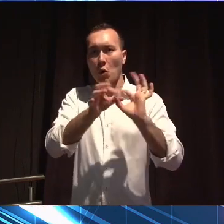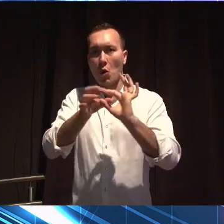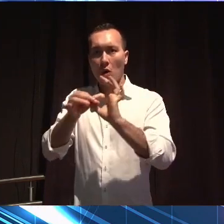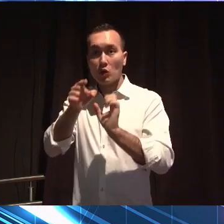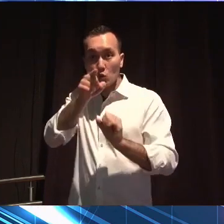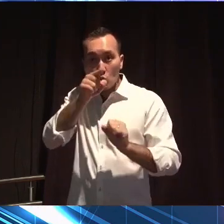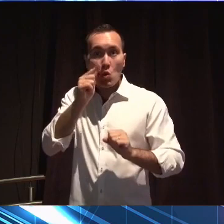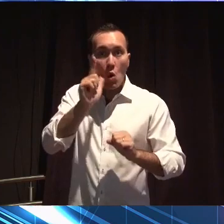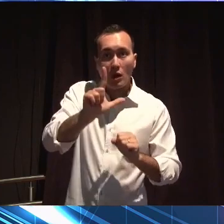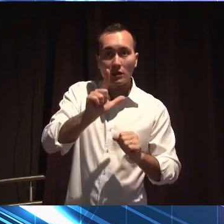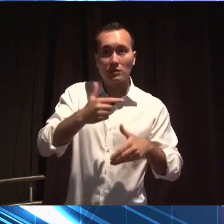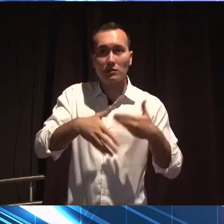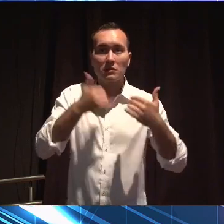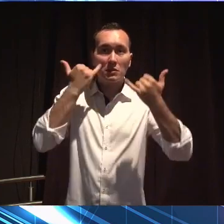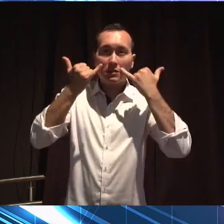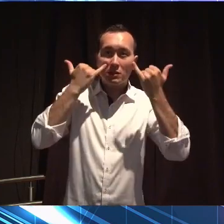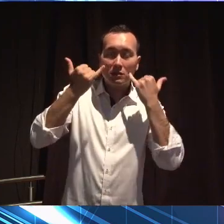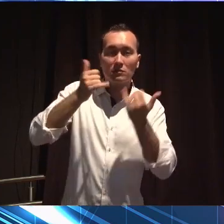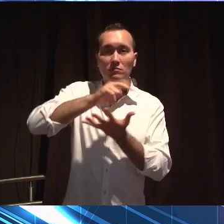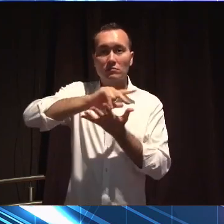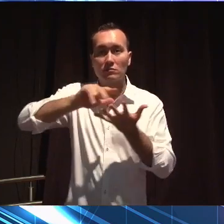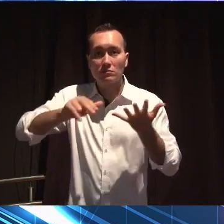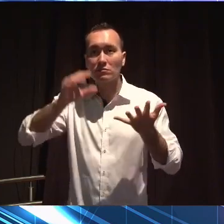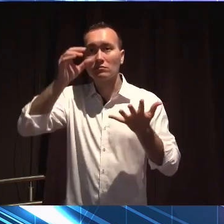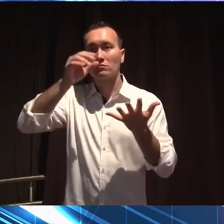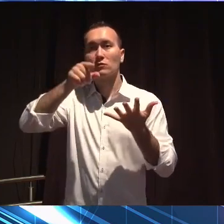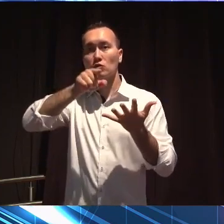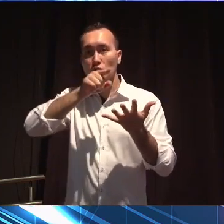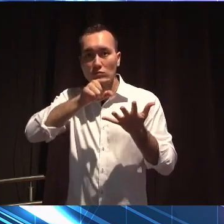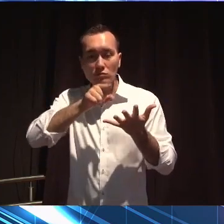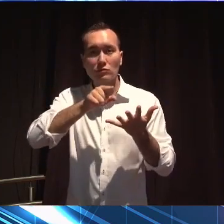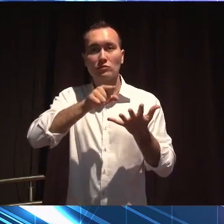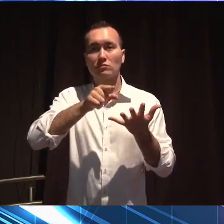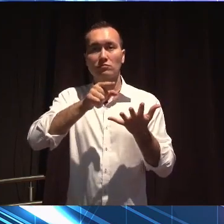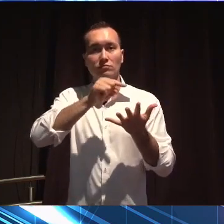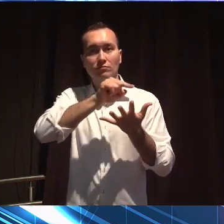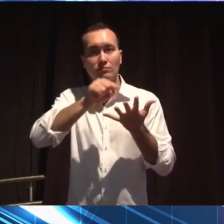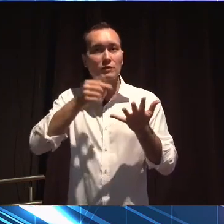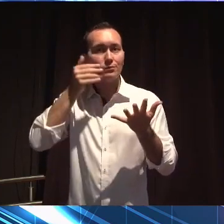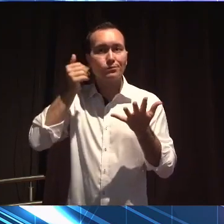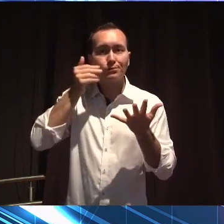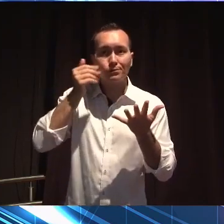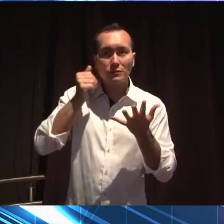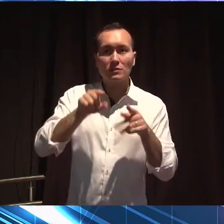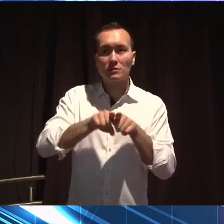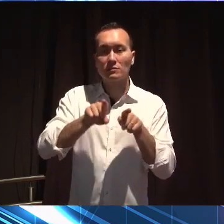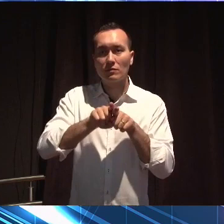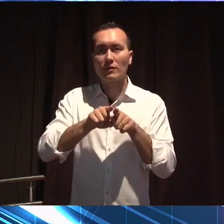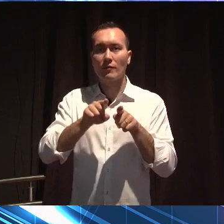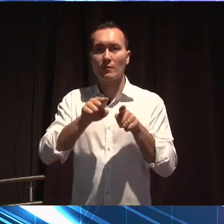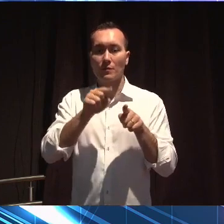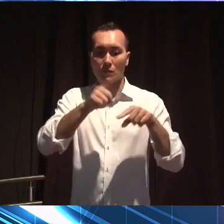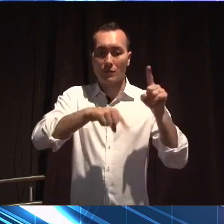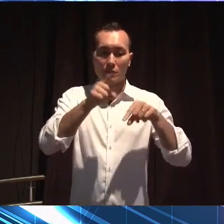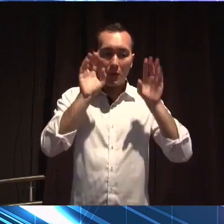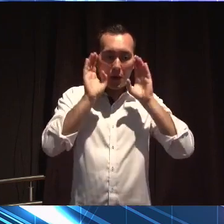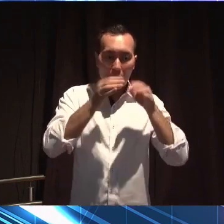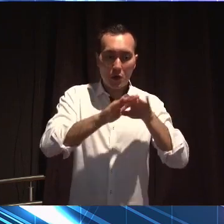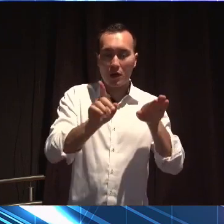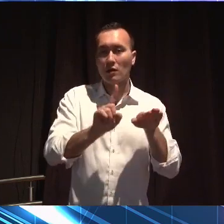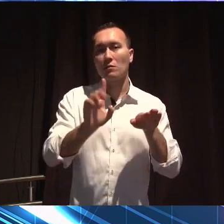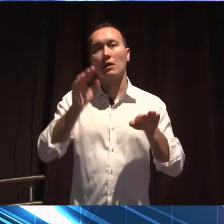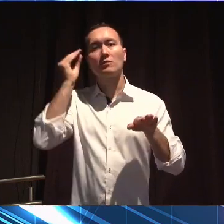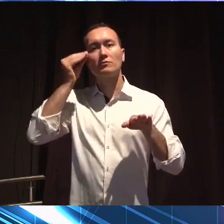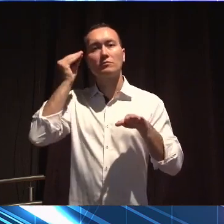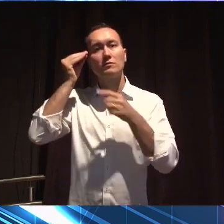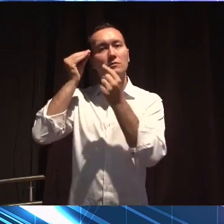ter acesso à informação que eventualmente te qualifica não só a pensar mais em produto, mas pensar em experiência. E aqui cabe